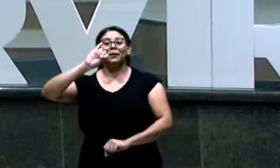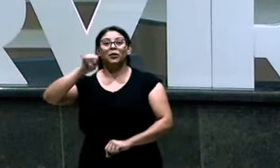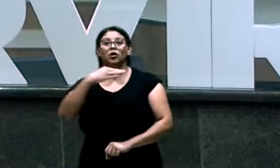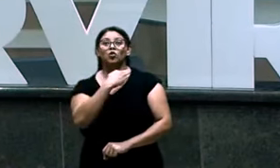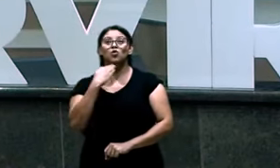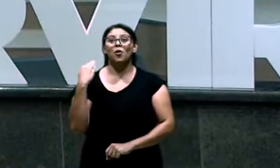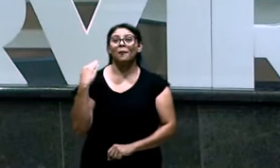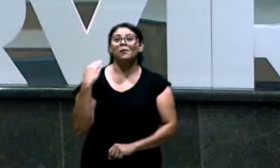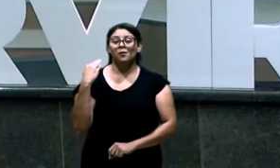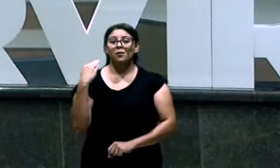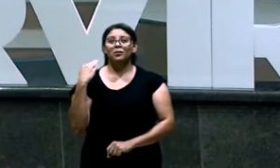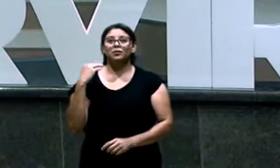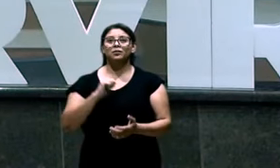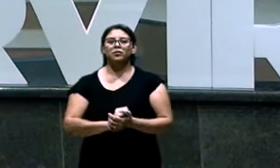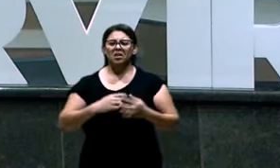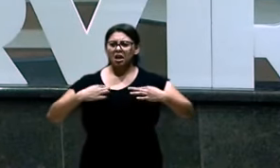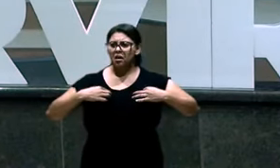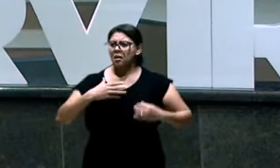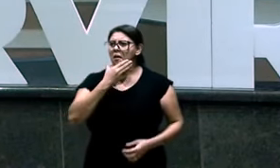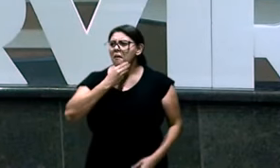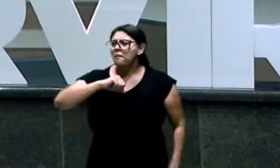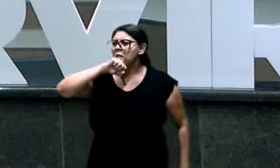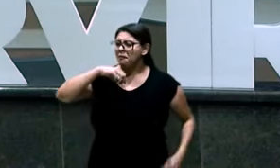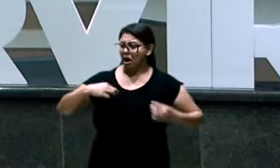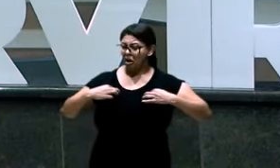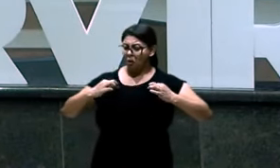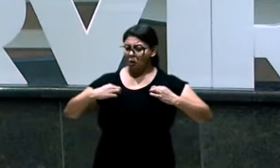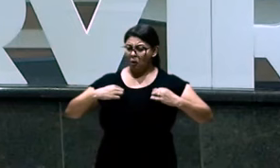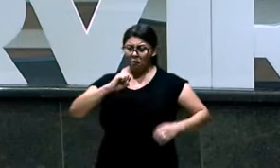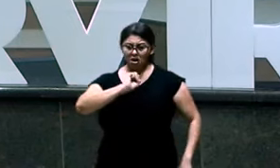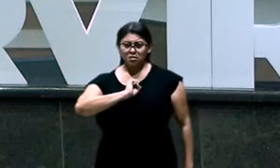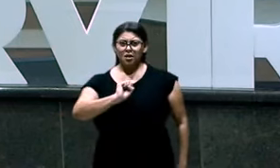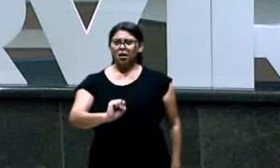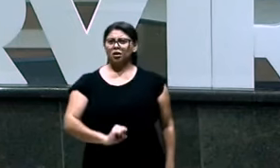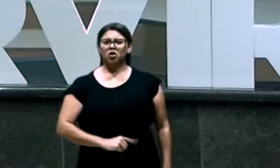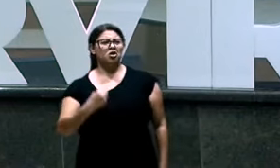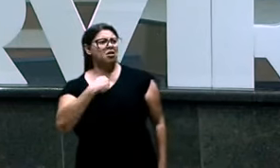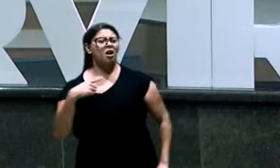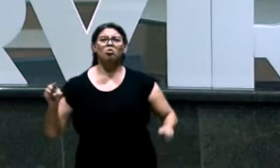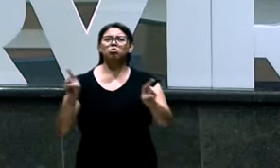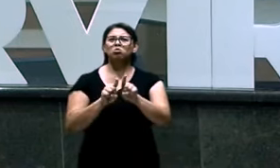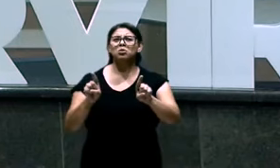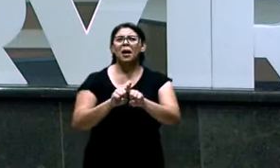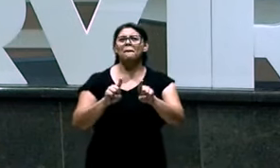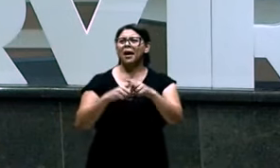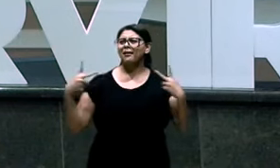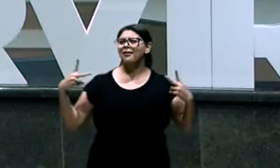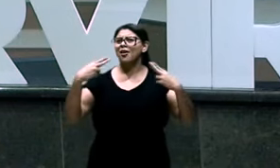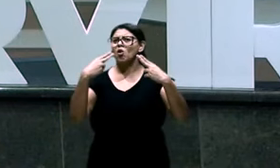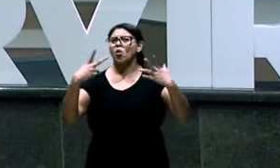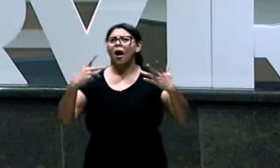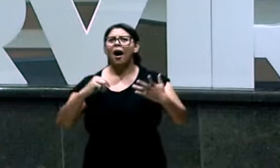de linho, eu poderia me vestir de linho, colocar um éfode no peito com 12 pedras,